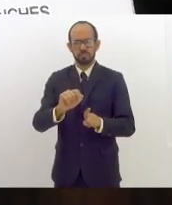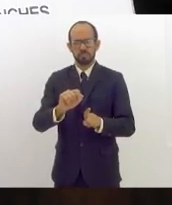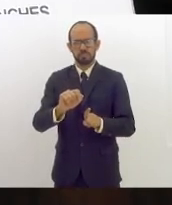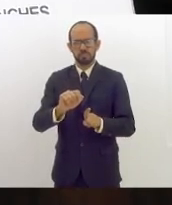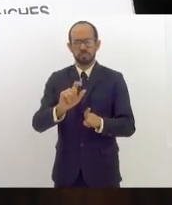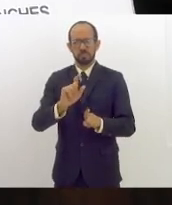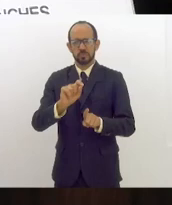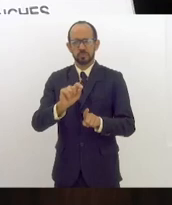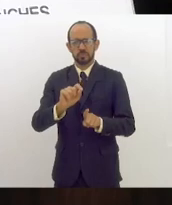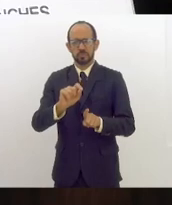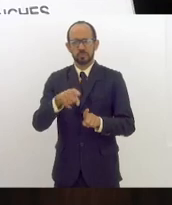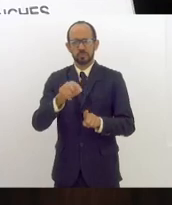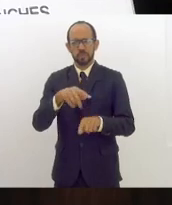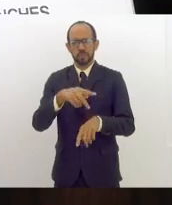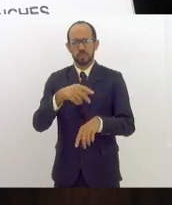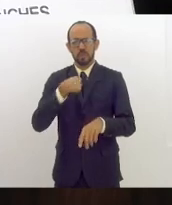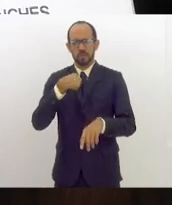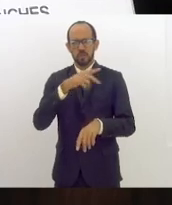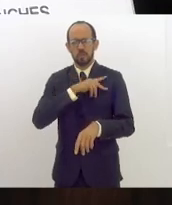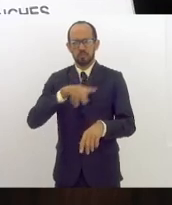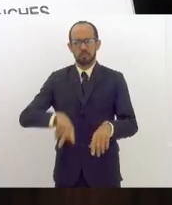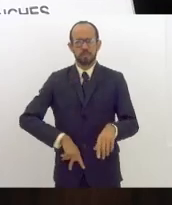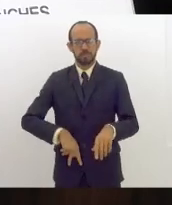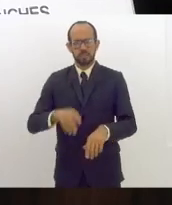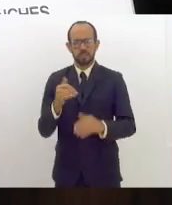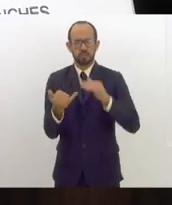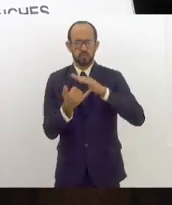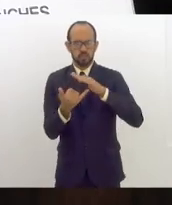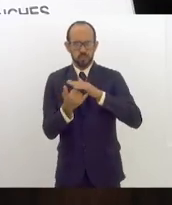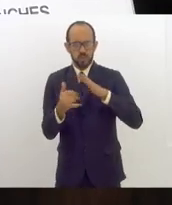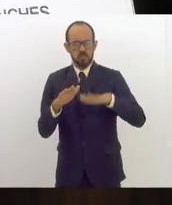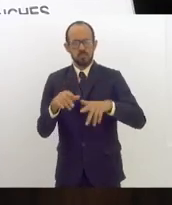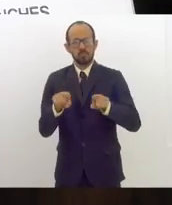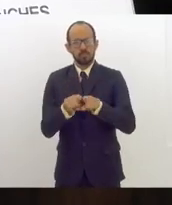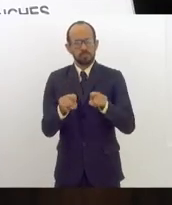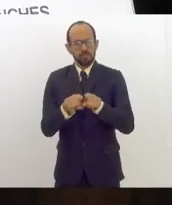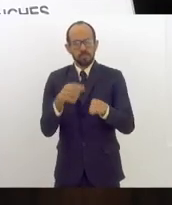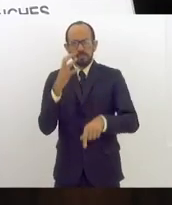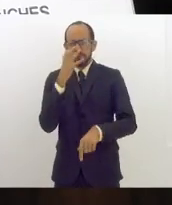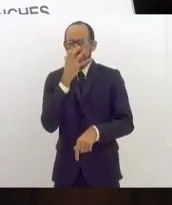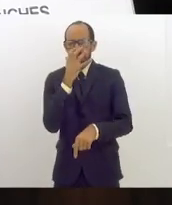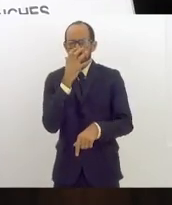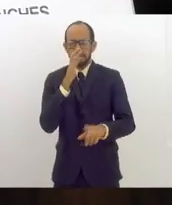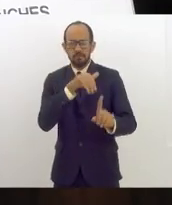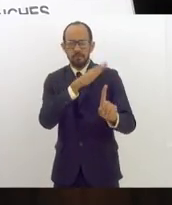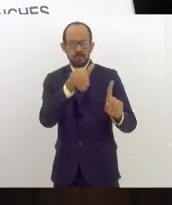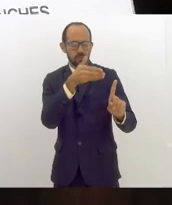evidentemente Presidente do Instituto mas antes de tudo como Admirador dos homenageados